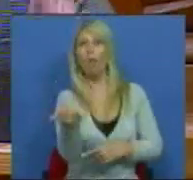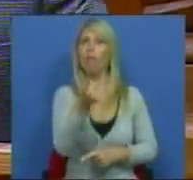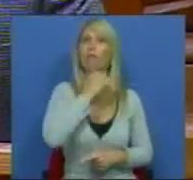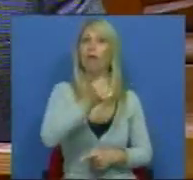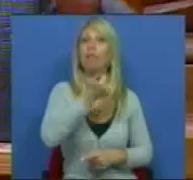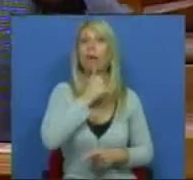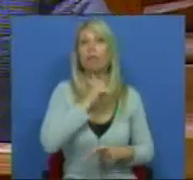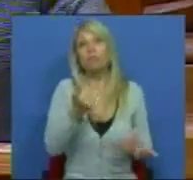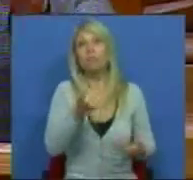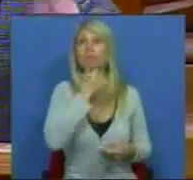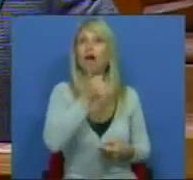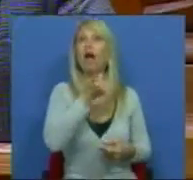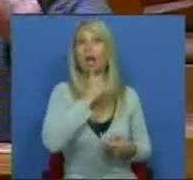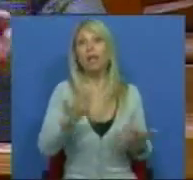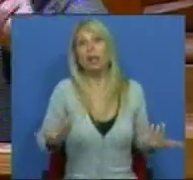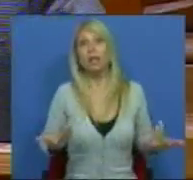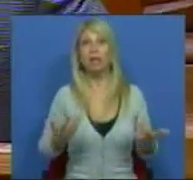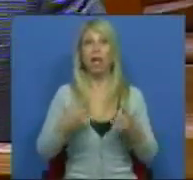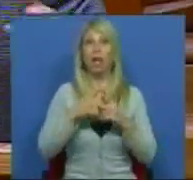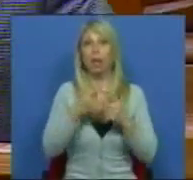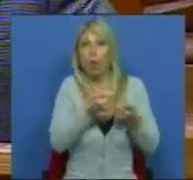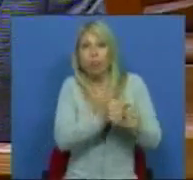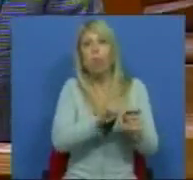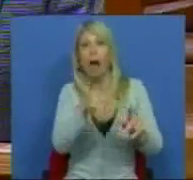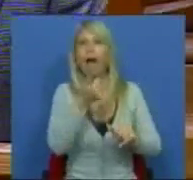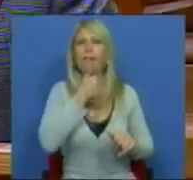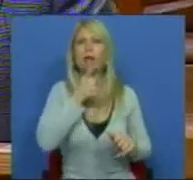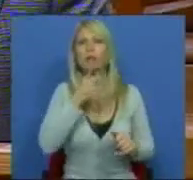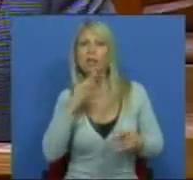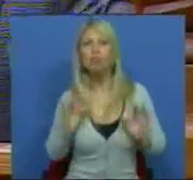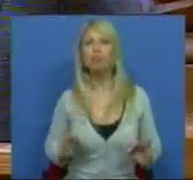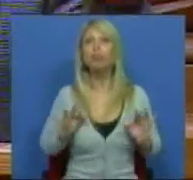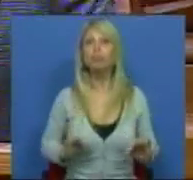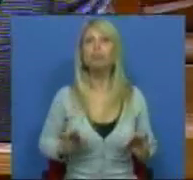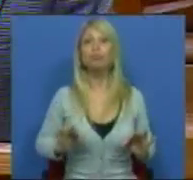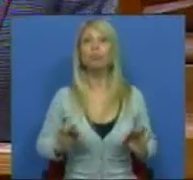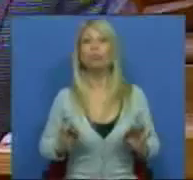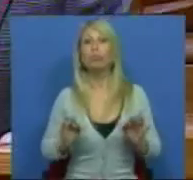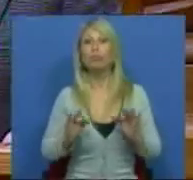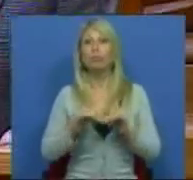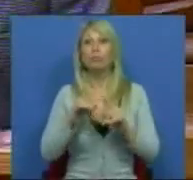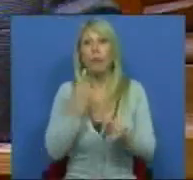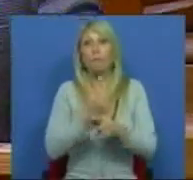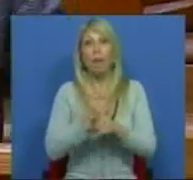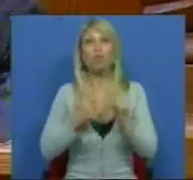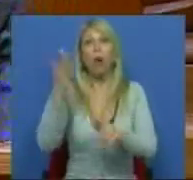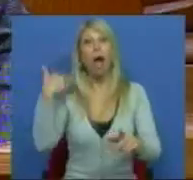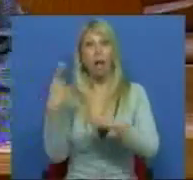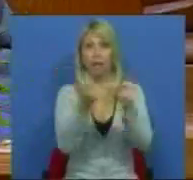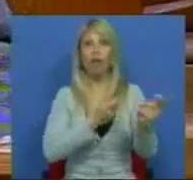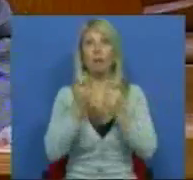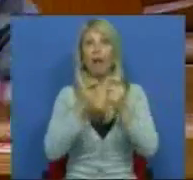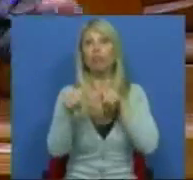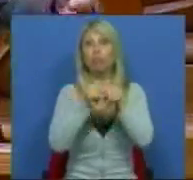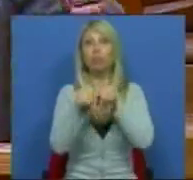decide à socapa, decide de forma unilateral e inclusivamente para além daquilo que tinha sido o debate da